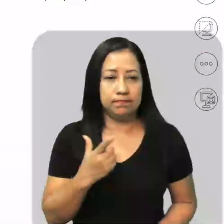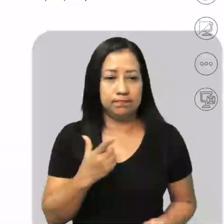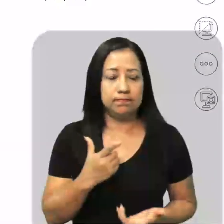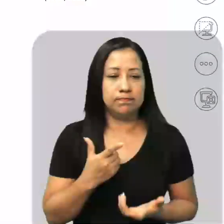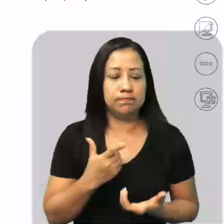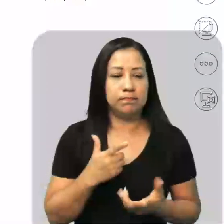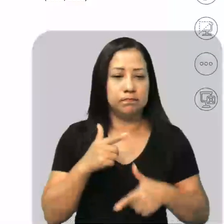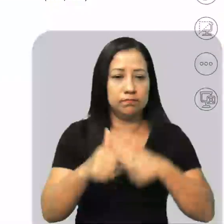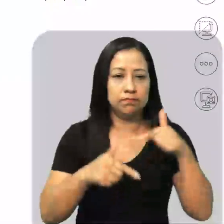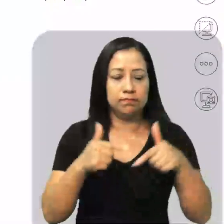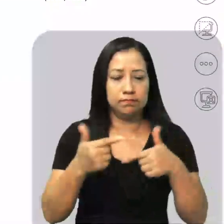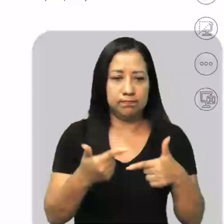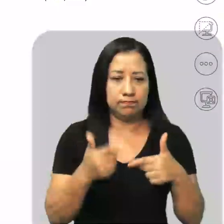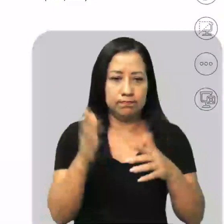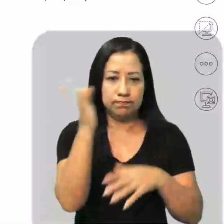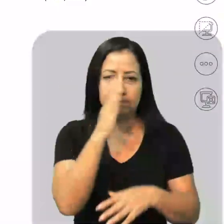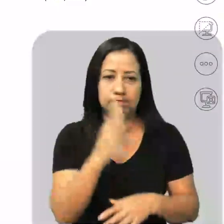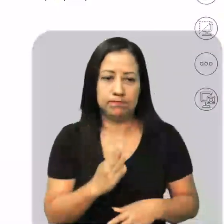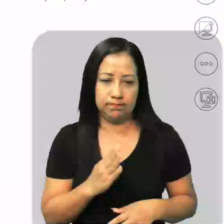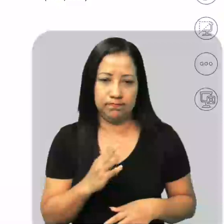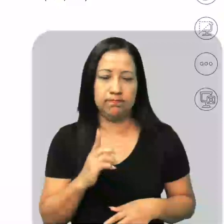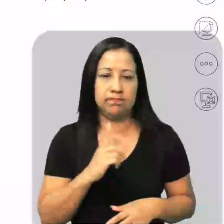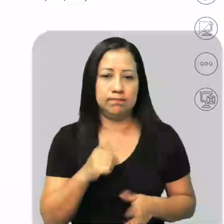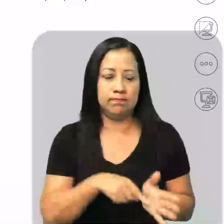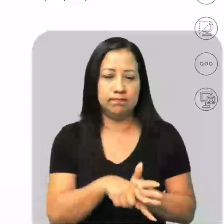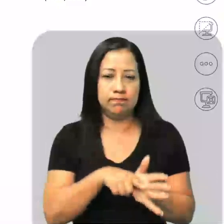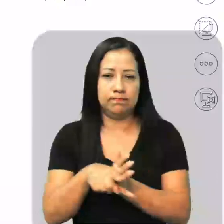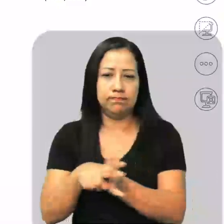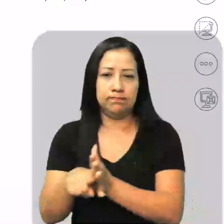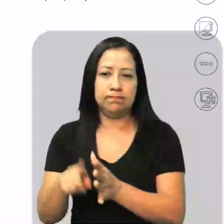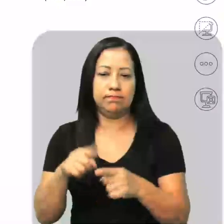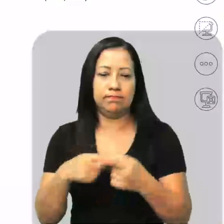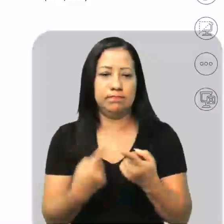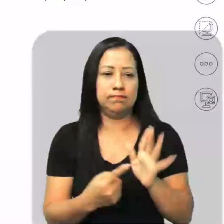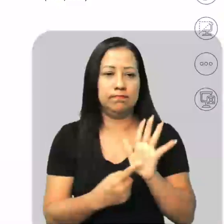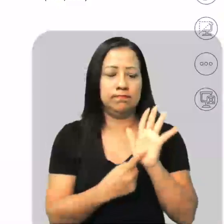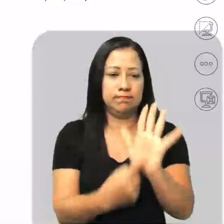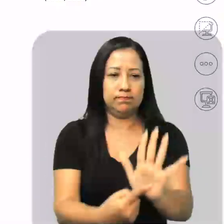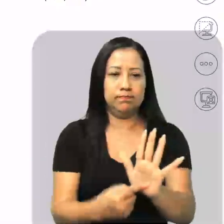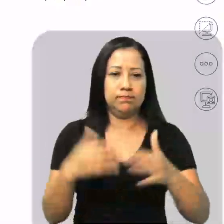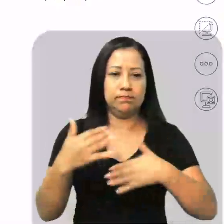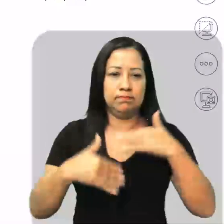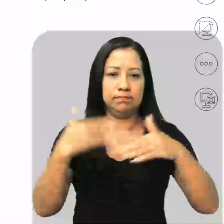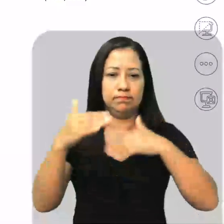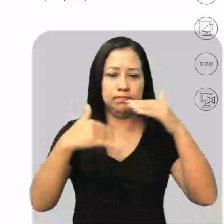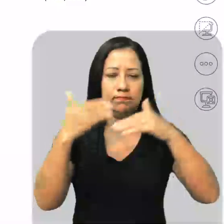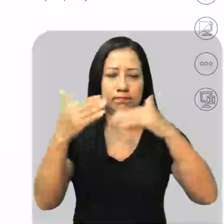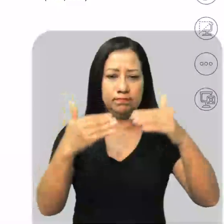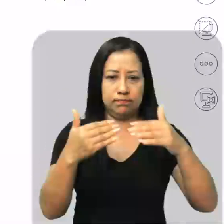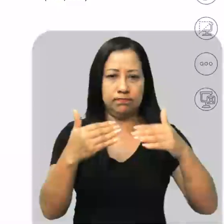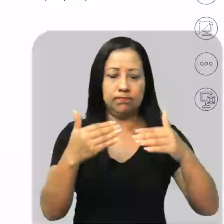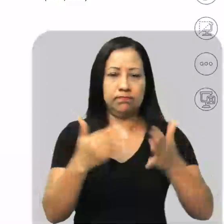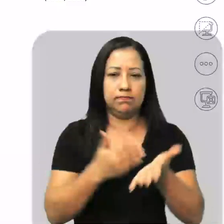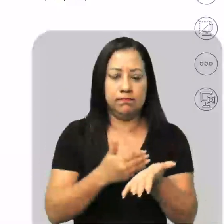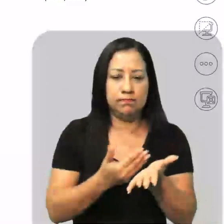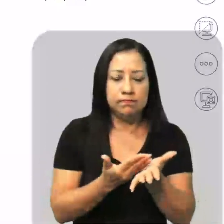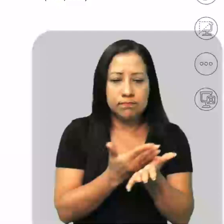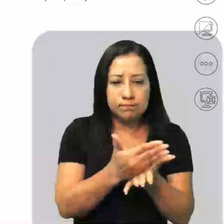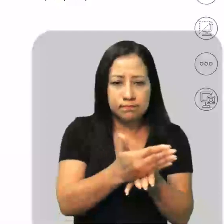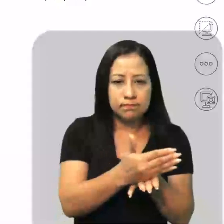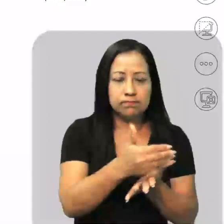a partir de 40, com a queda de taxa de natalidade, de mortalidade nos países subdesenvolvidos em razão de conquista da